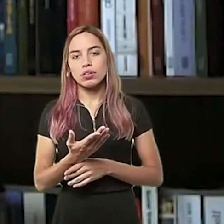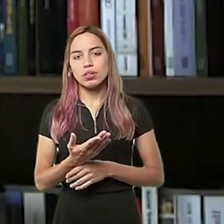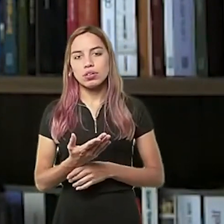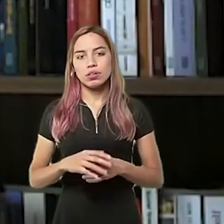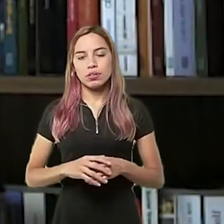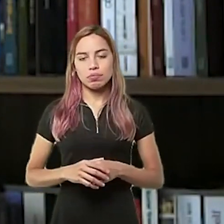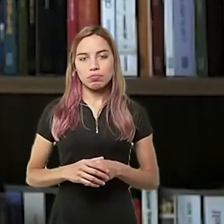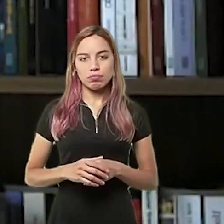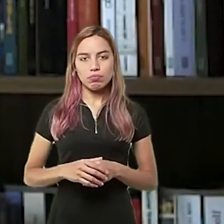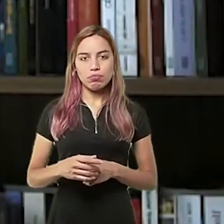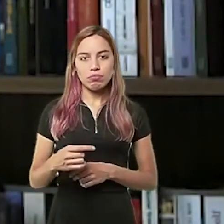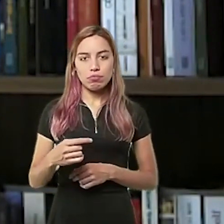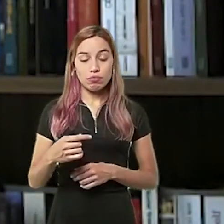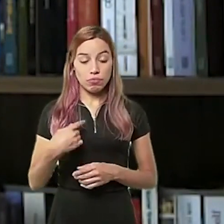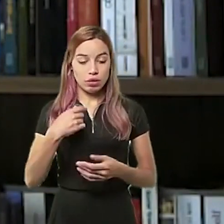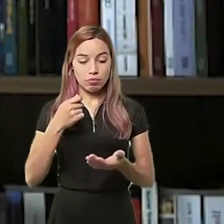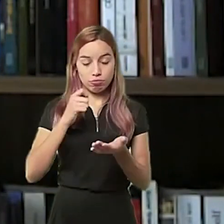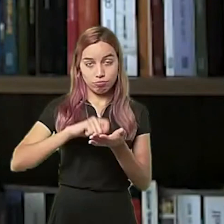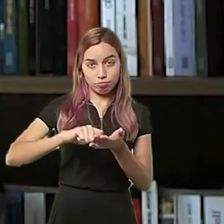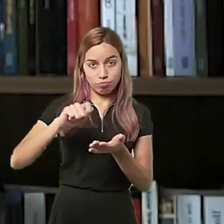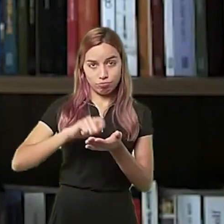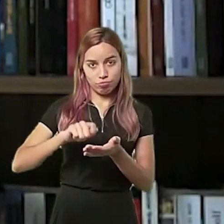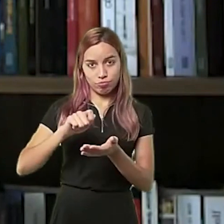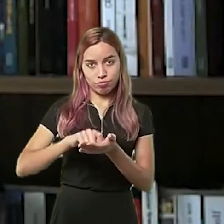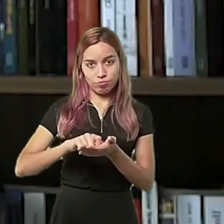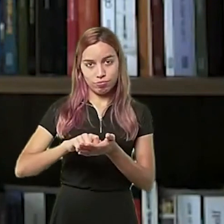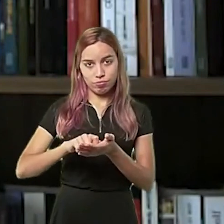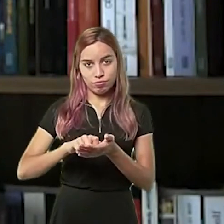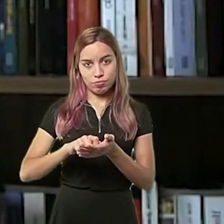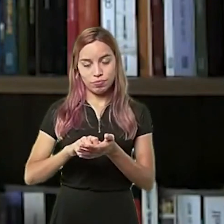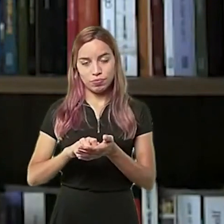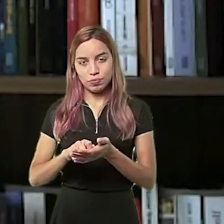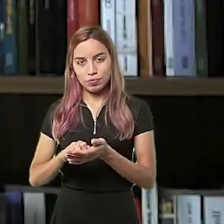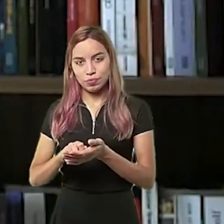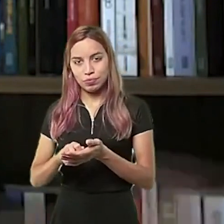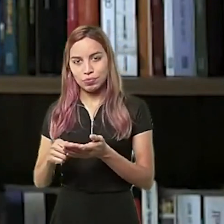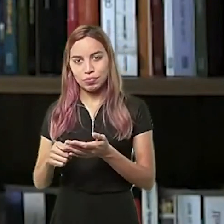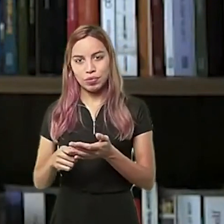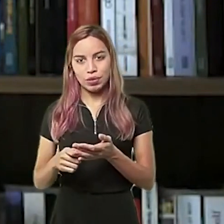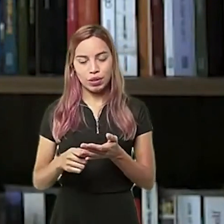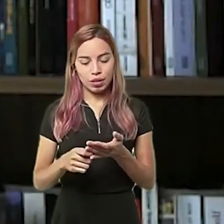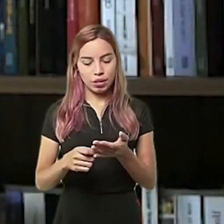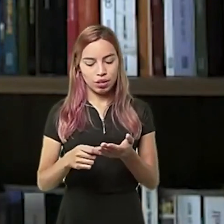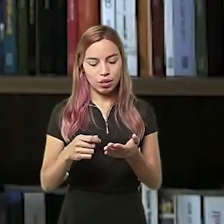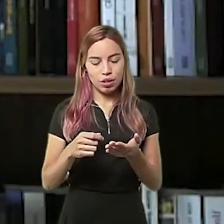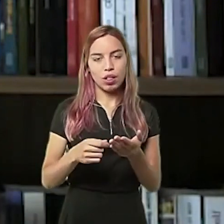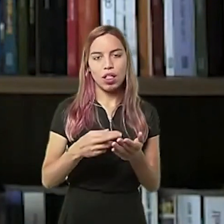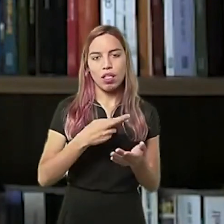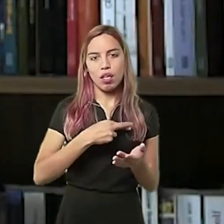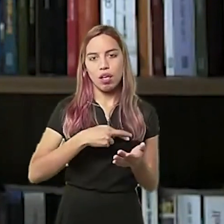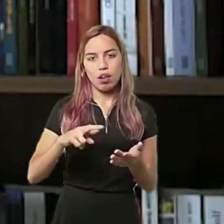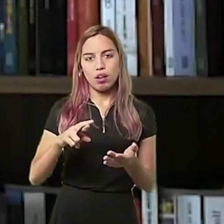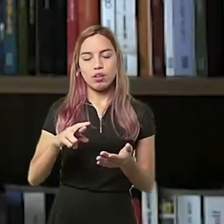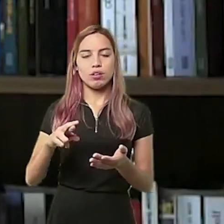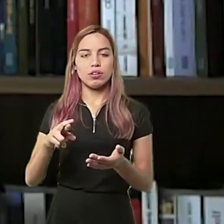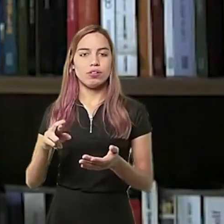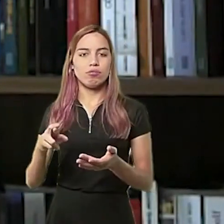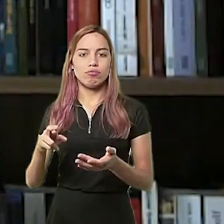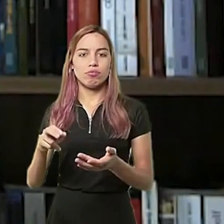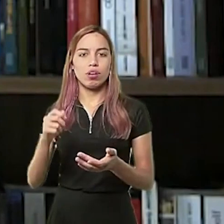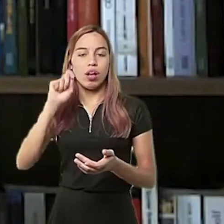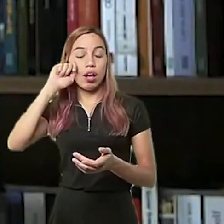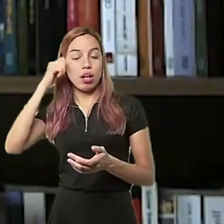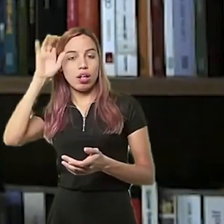especificamente, essa prática de origem africana, acho que não precisa nem falar, eu vivo na